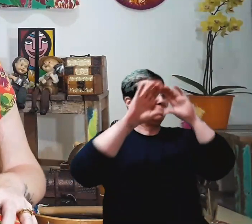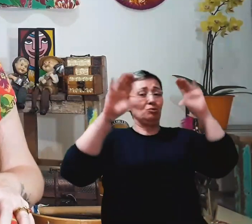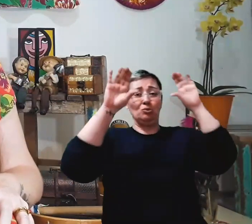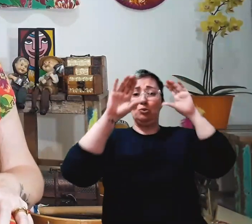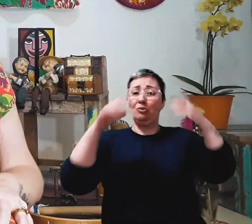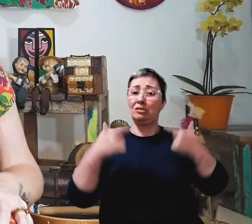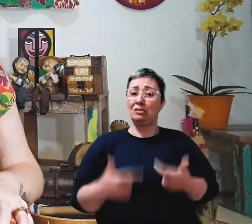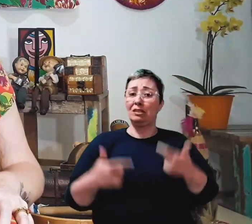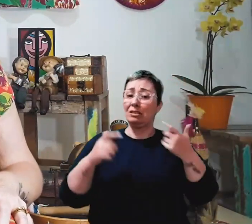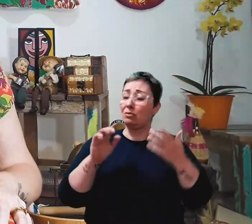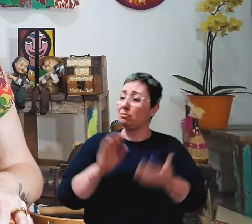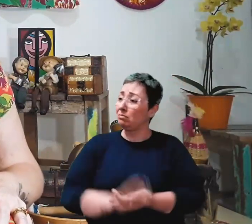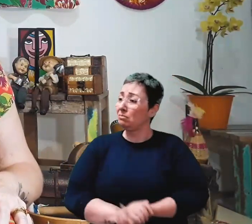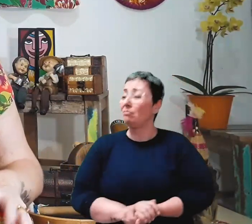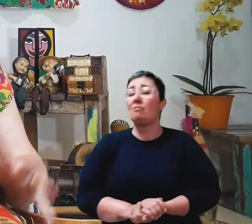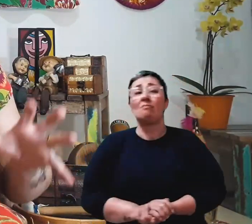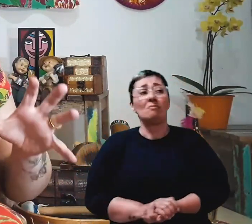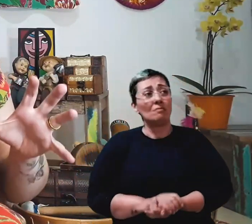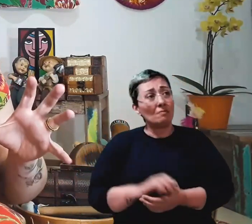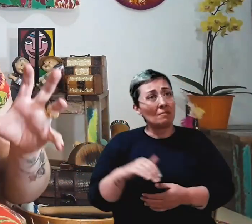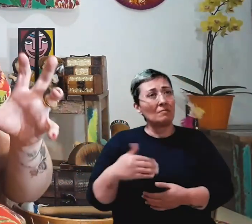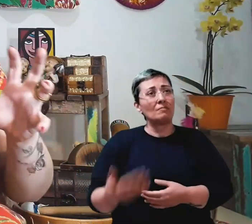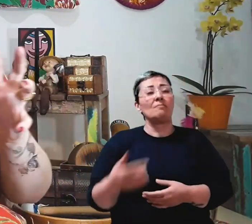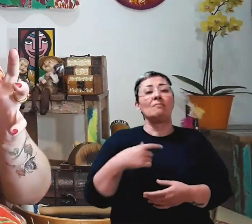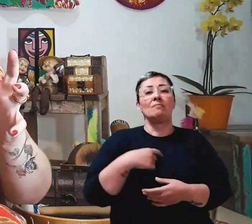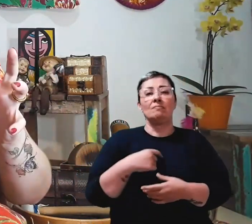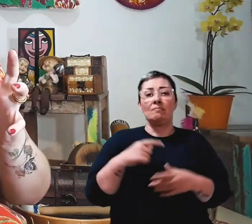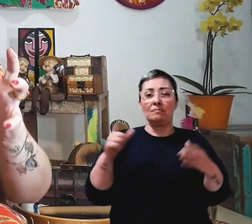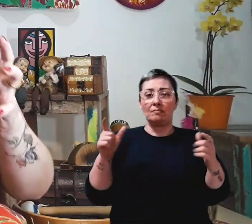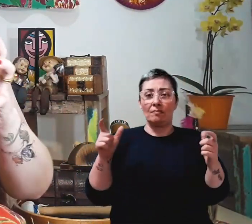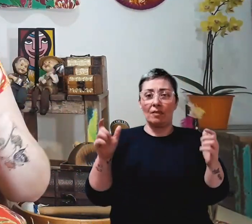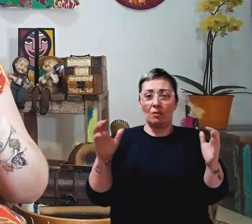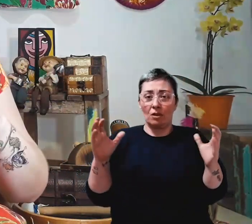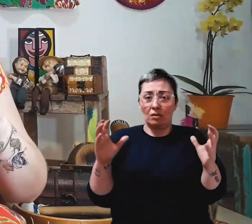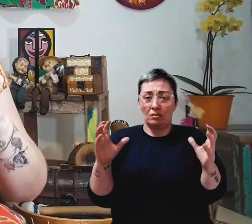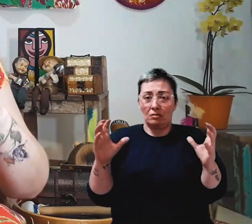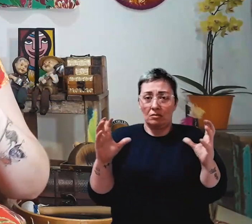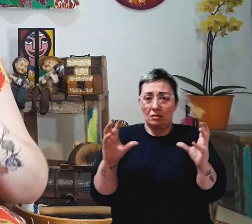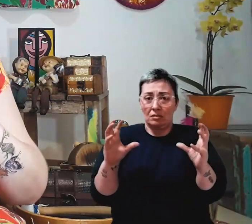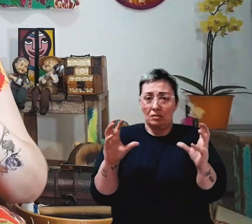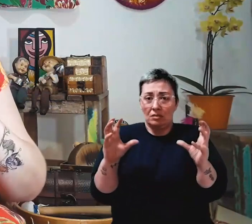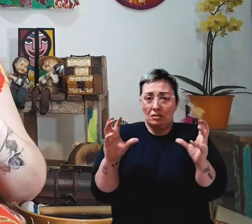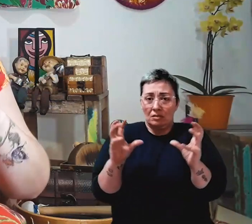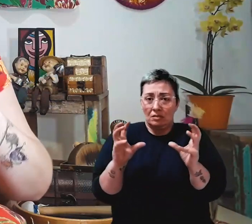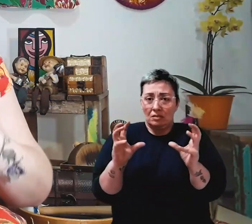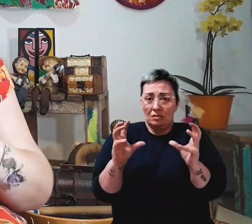ela dizia. E então ela começava a encolher,